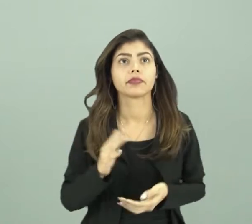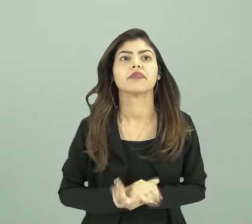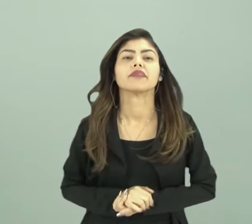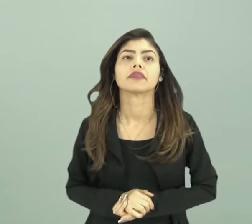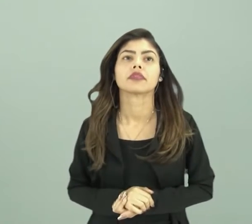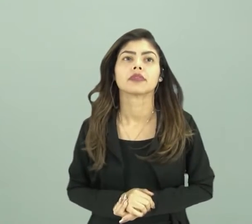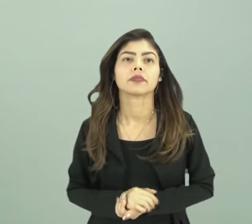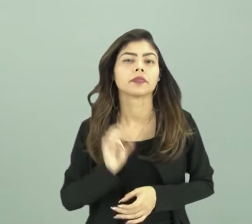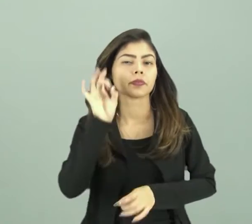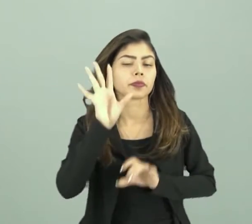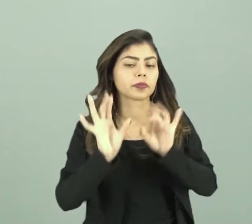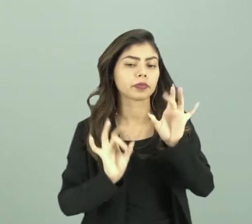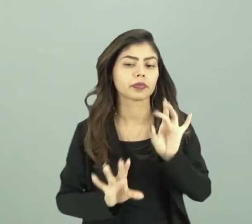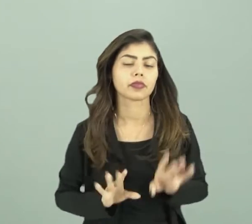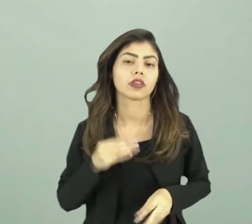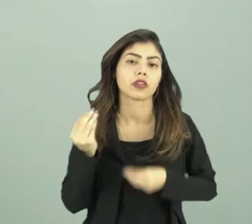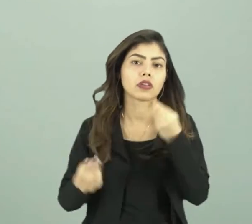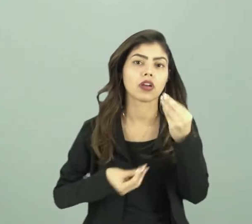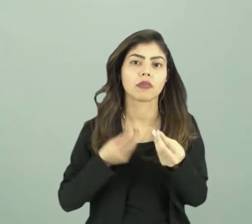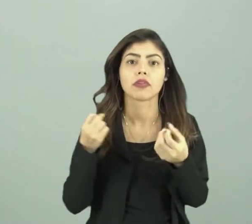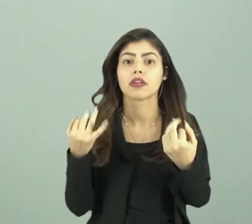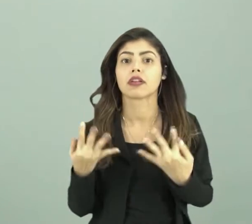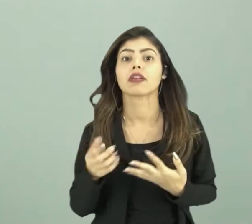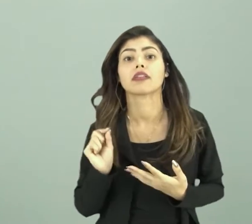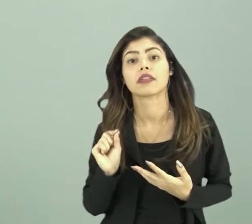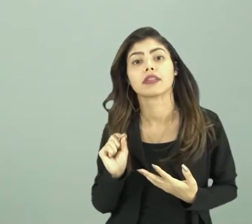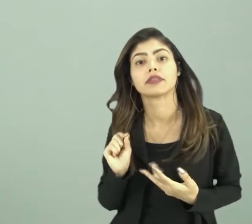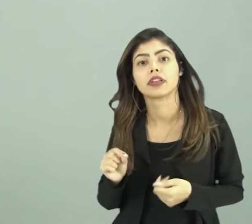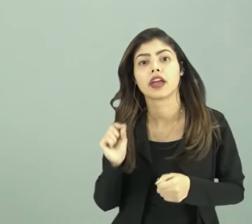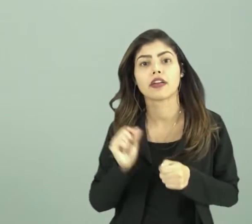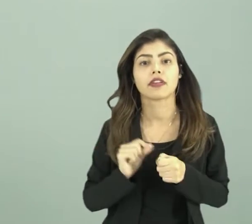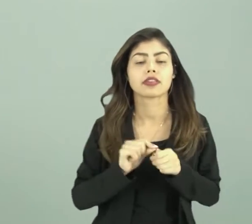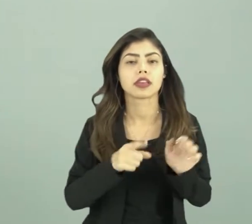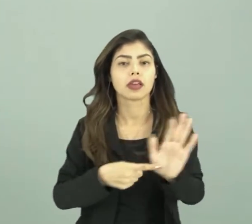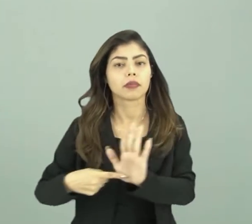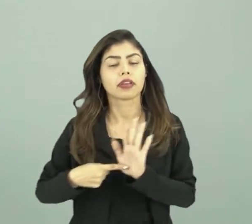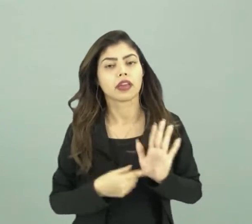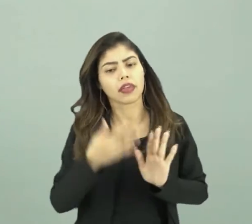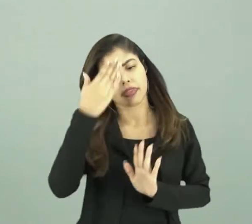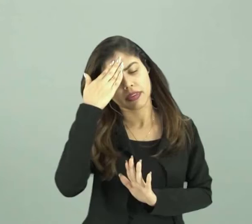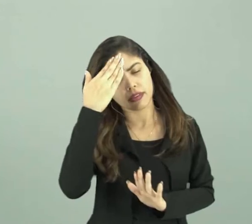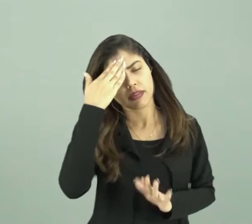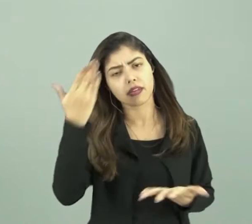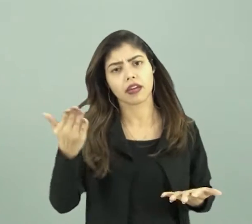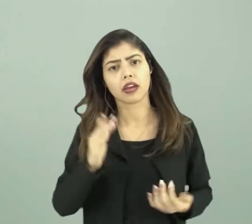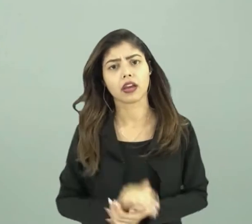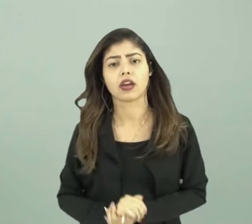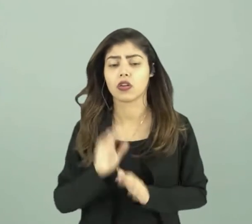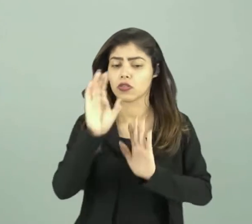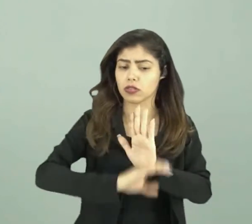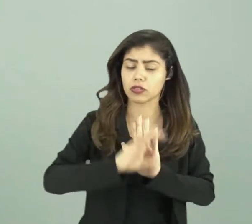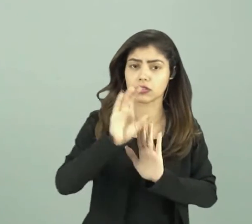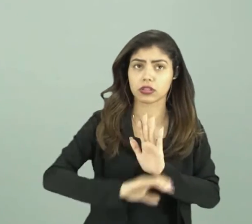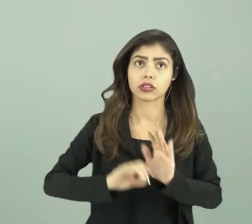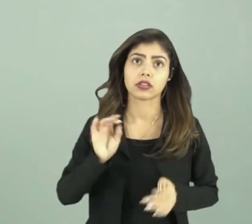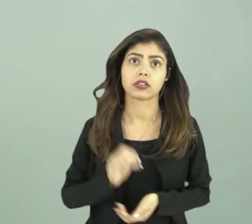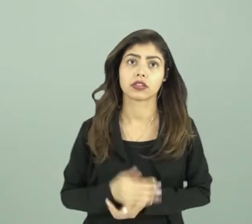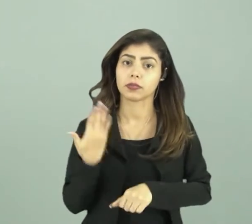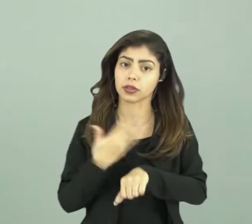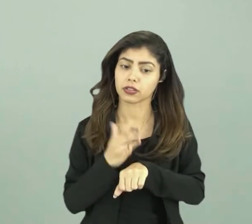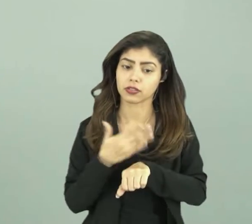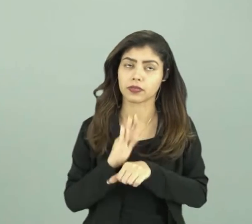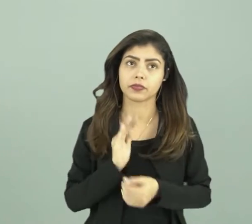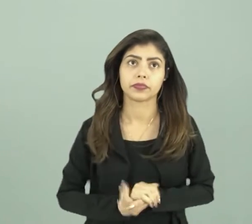agora. Né? Detalhadamente, como que eu vou fazer a apresentação, né? Entender esses conceitos na